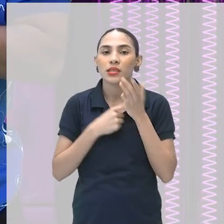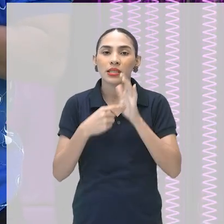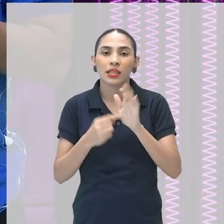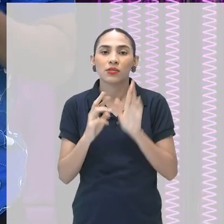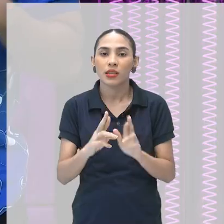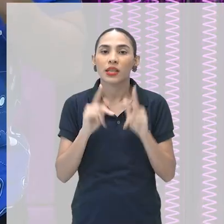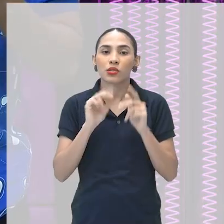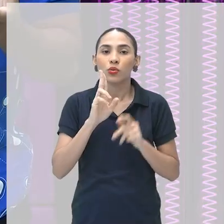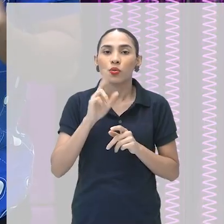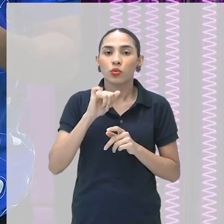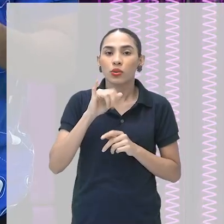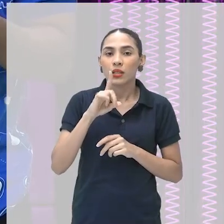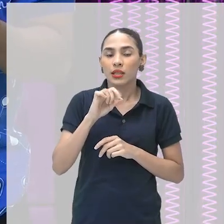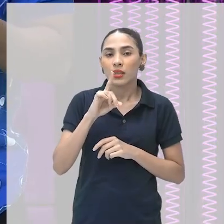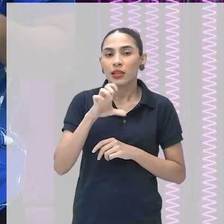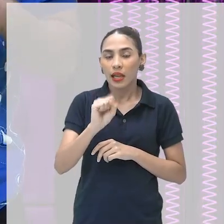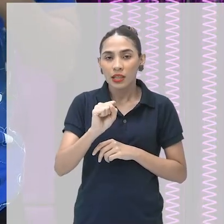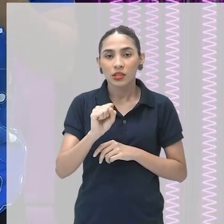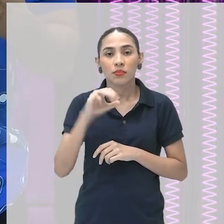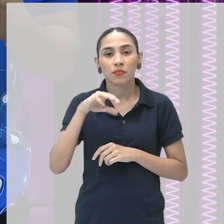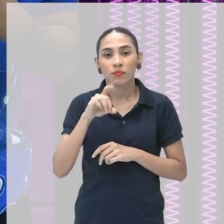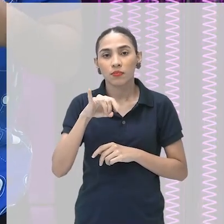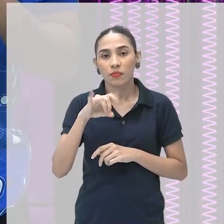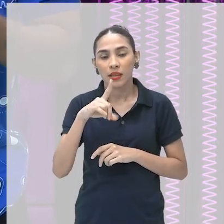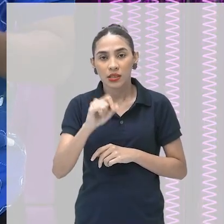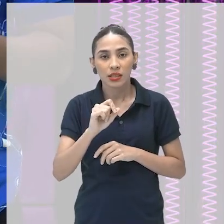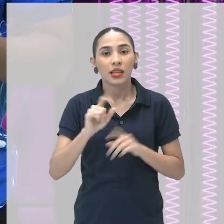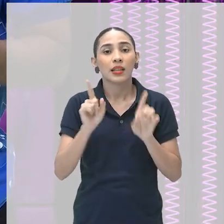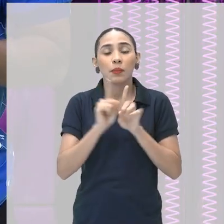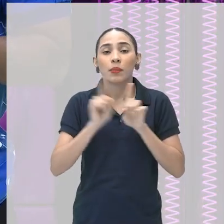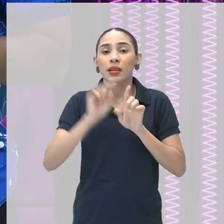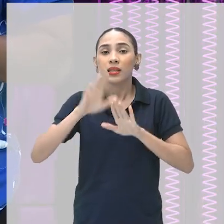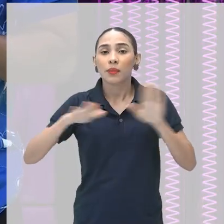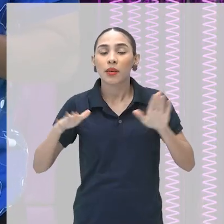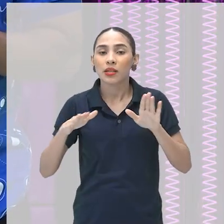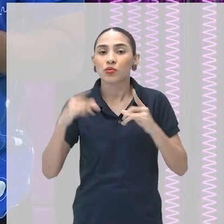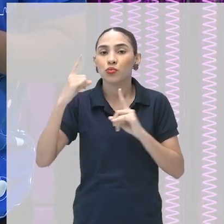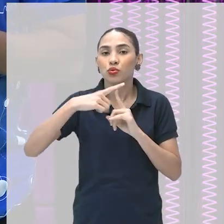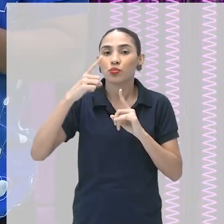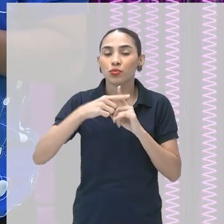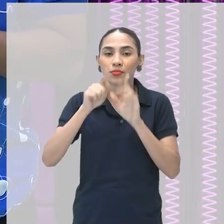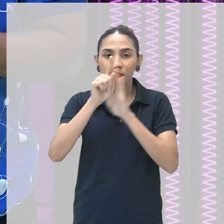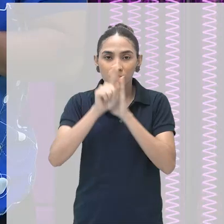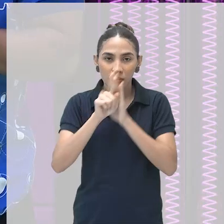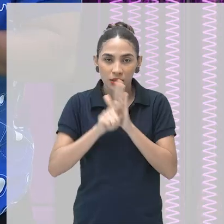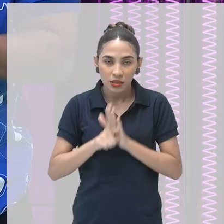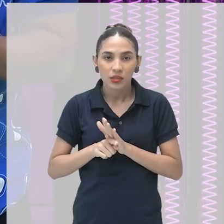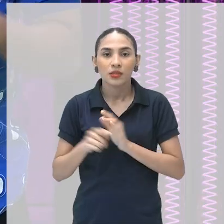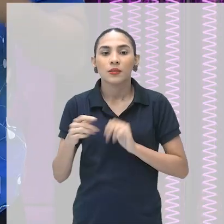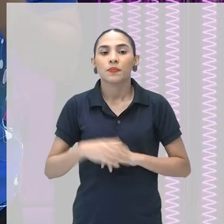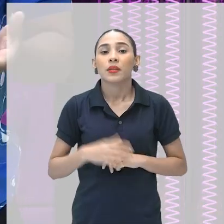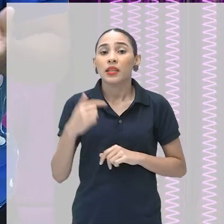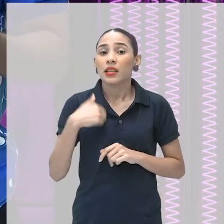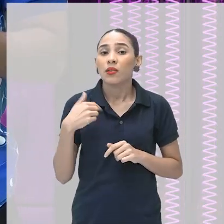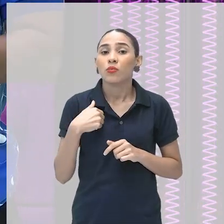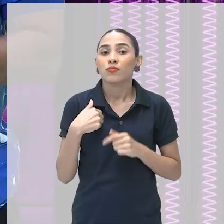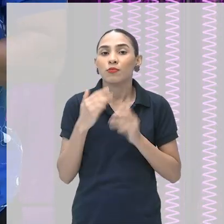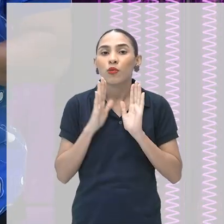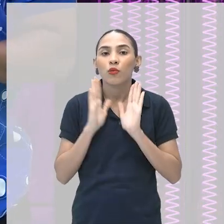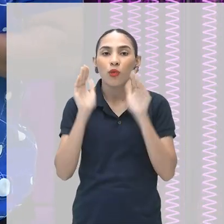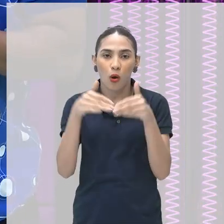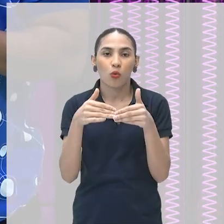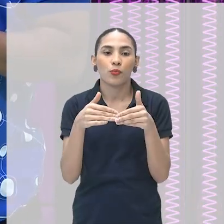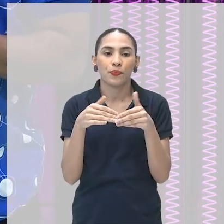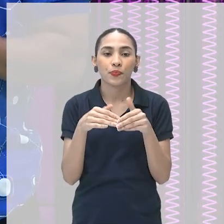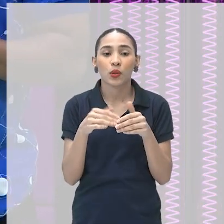medidas, né? Isso também depende do tipo da pesquisa que eu estou trabalhando, tá bom? Então, outra coisa